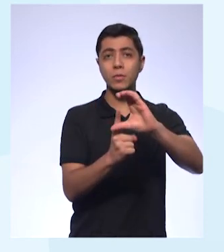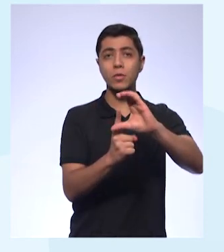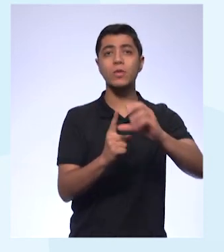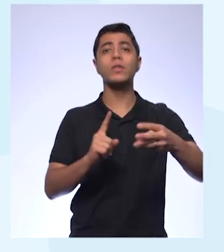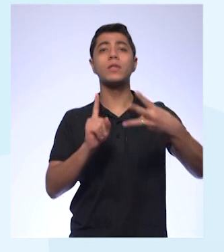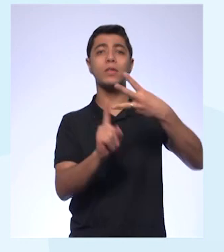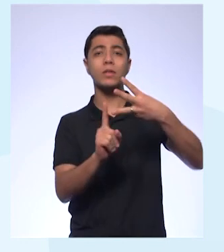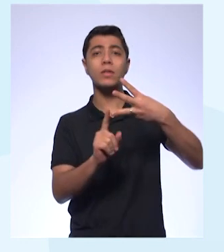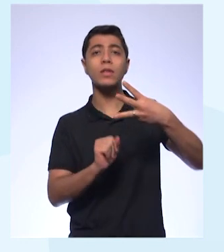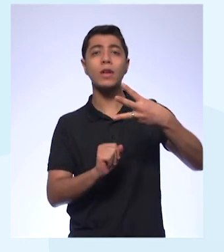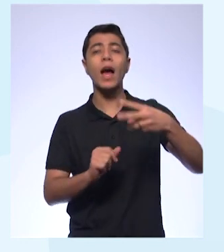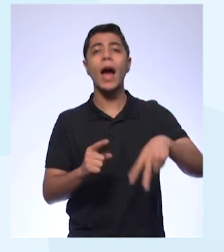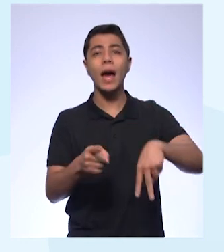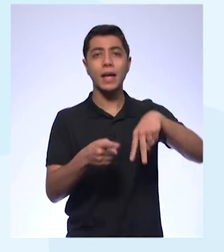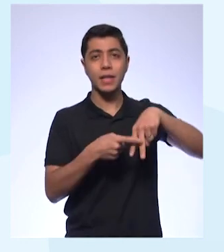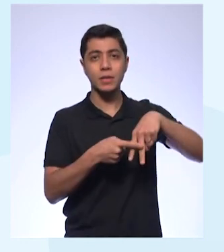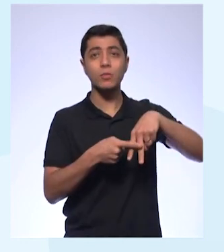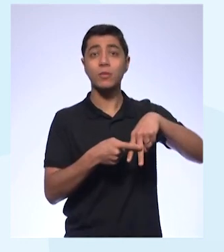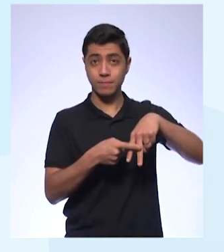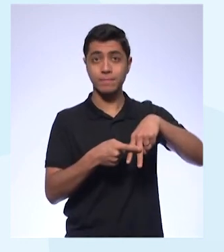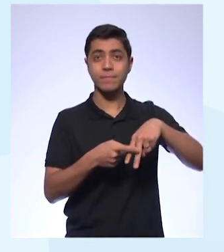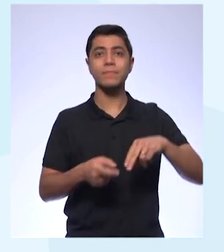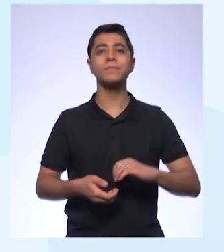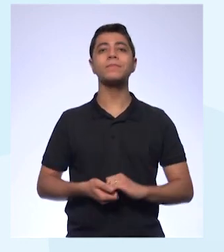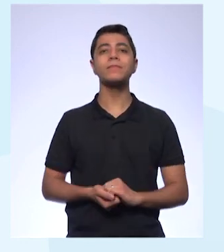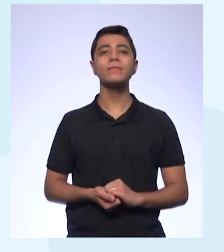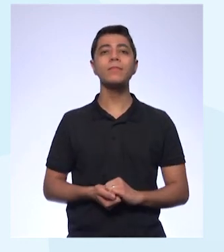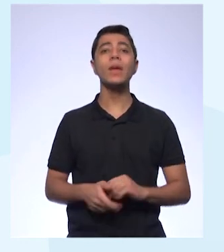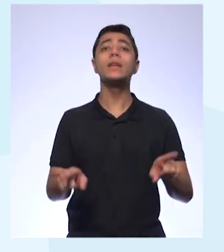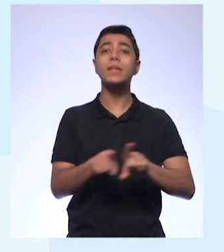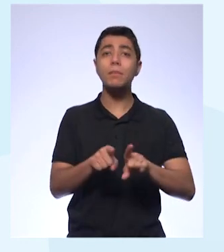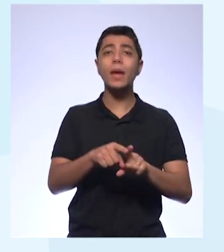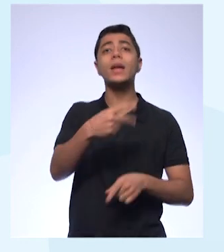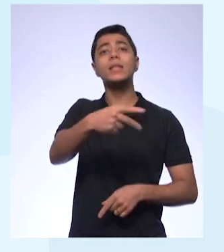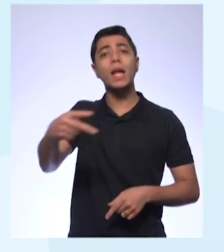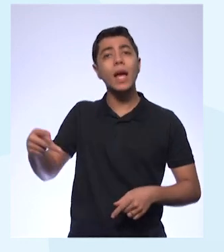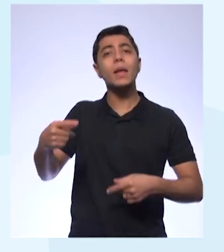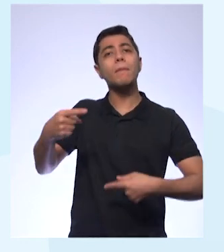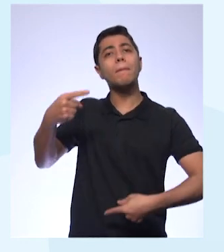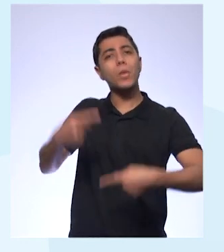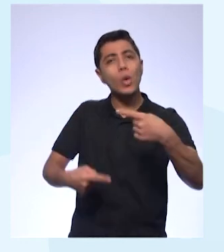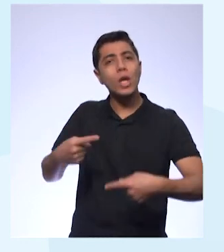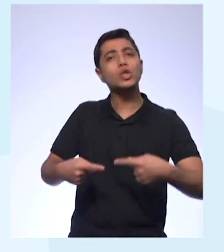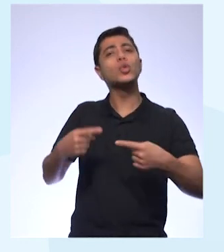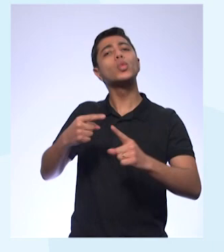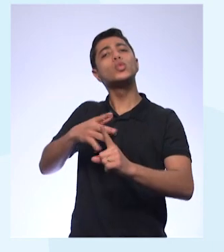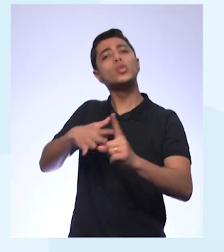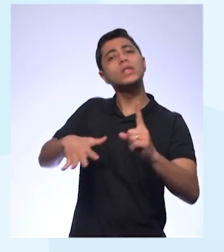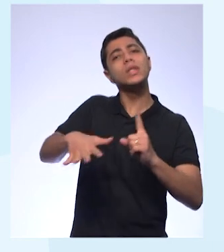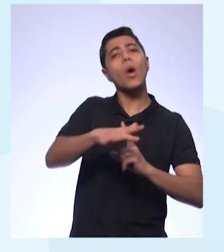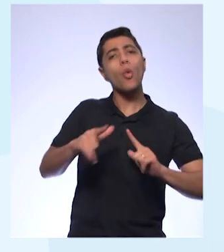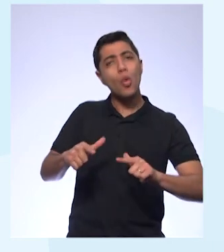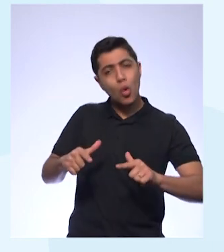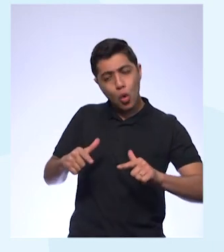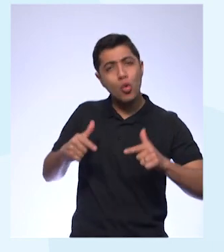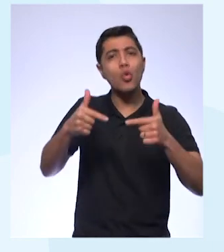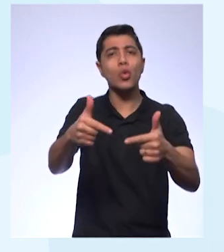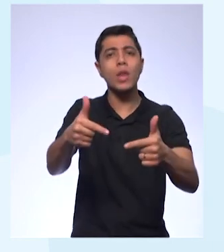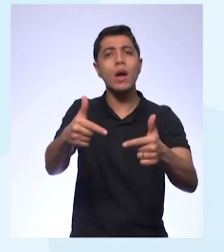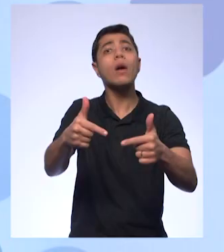de formação e transformação das instituições político-sociais são resultado de